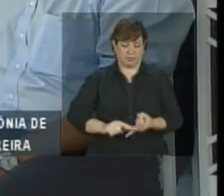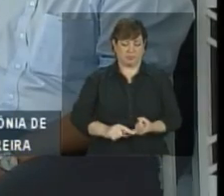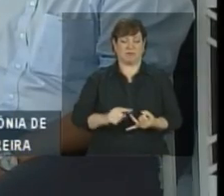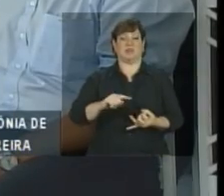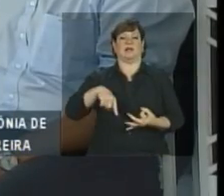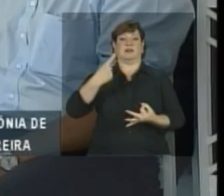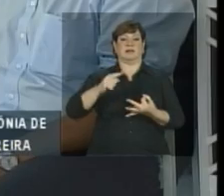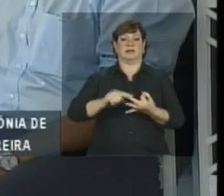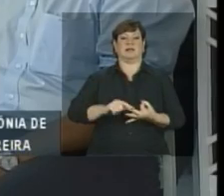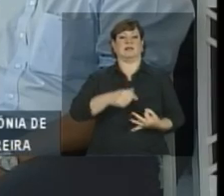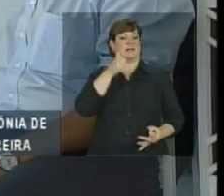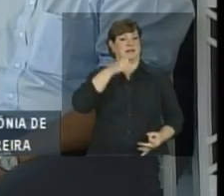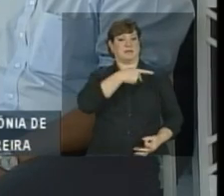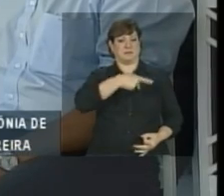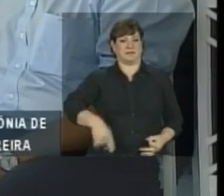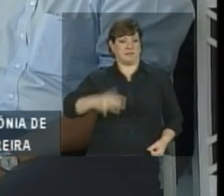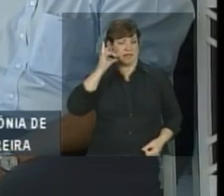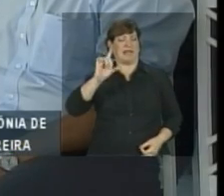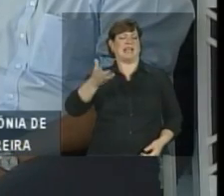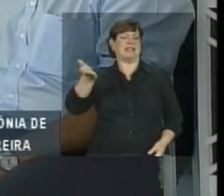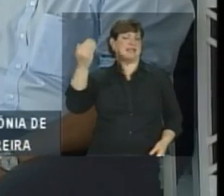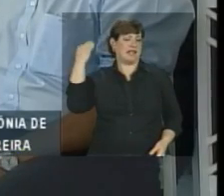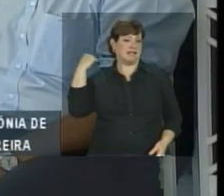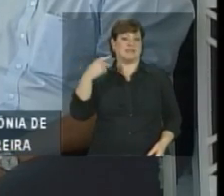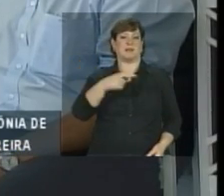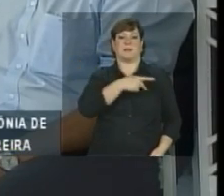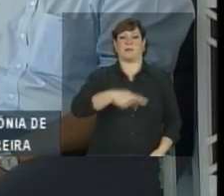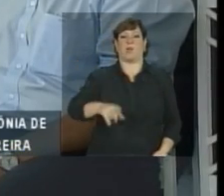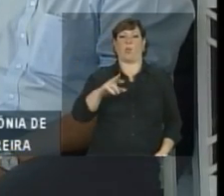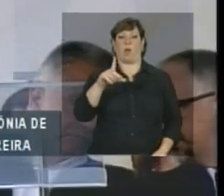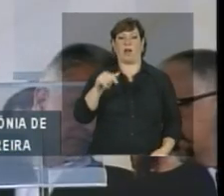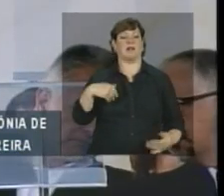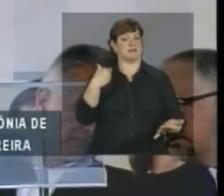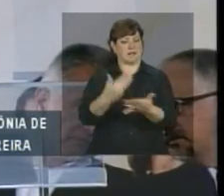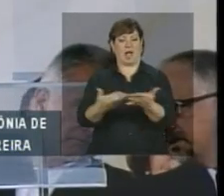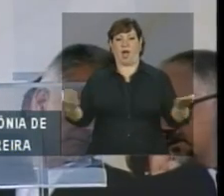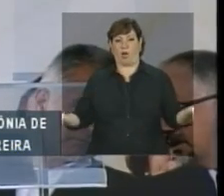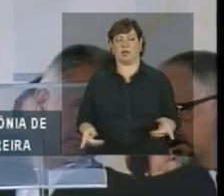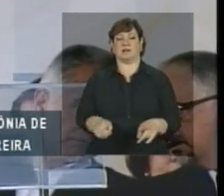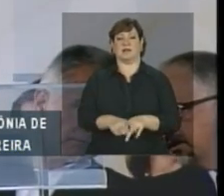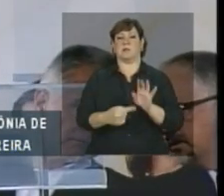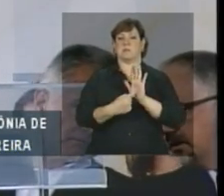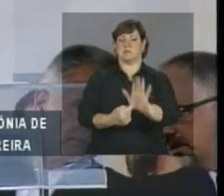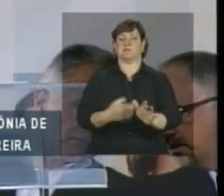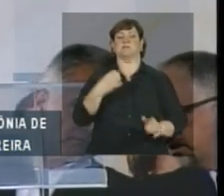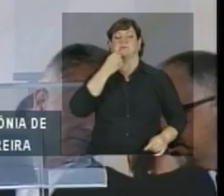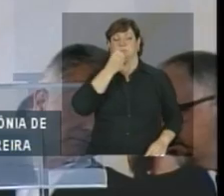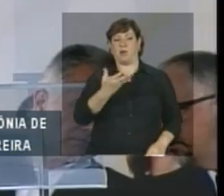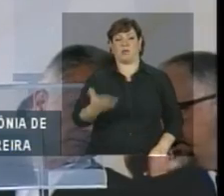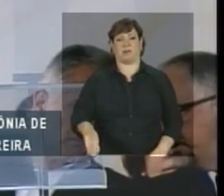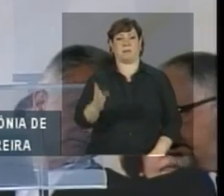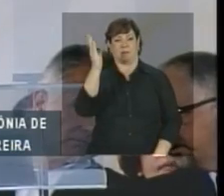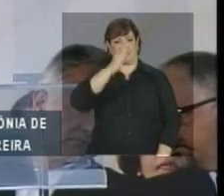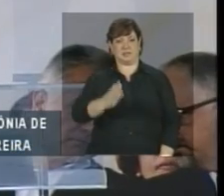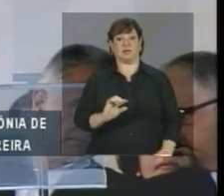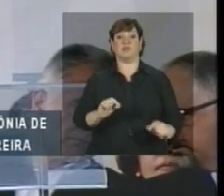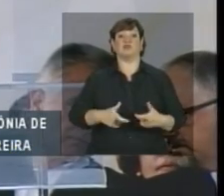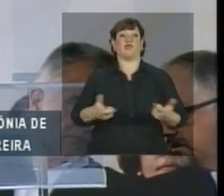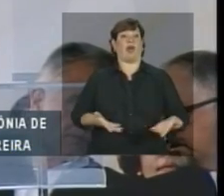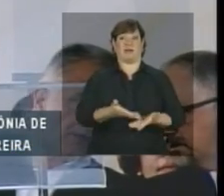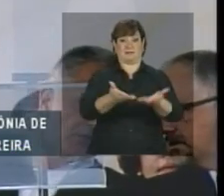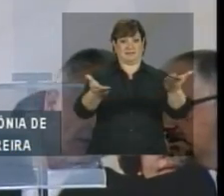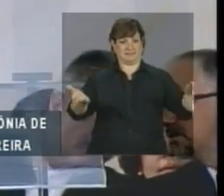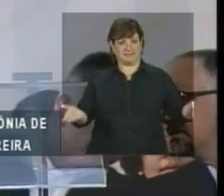desde o tempo do nosso presidente Lula, dão exemplo para todo o Brasil. E qual é o resultado